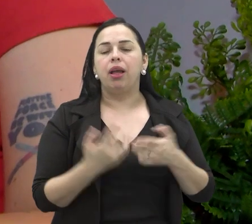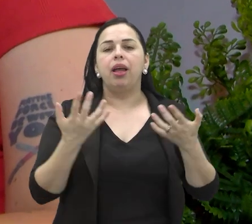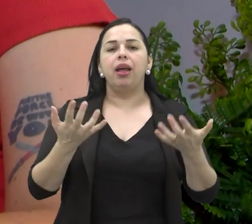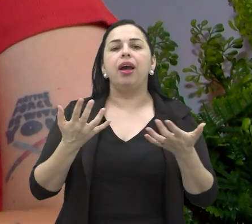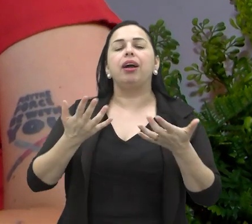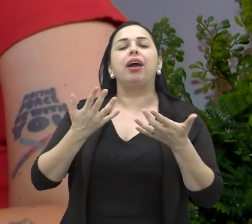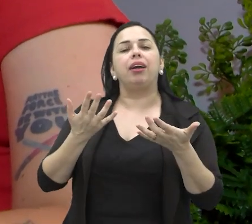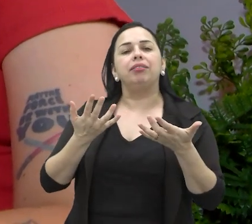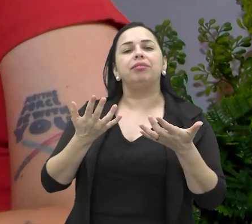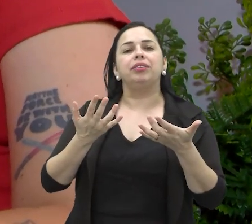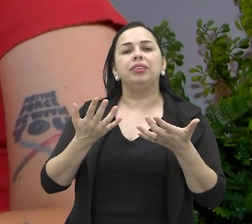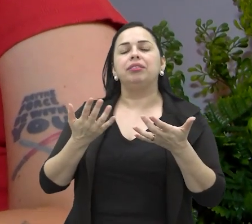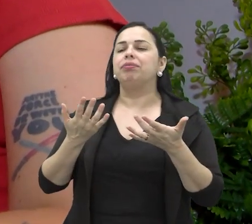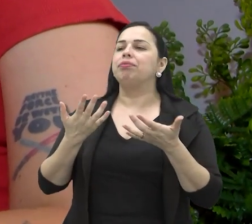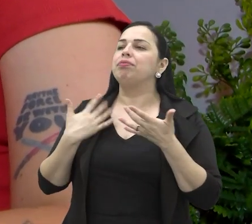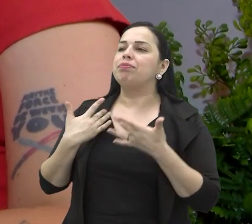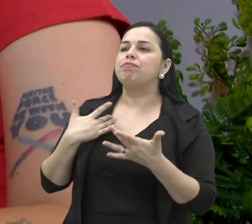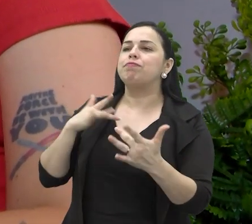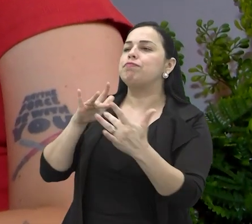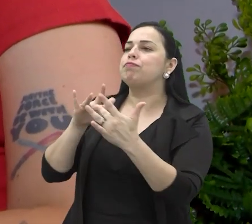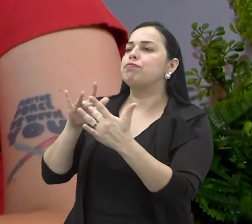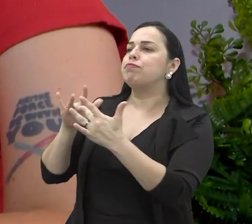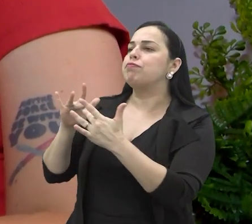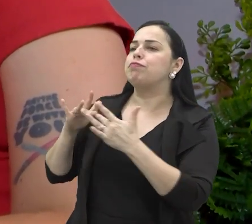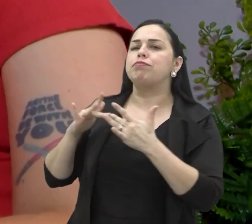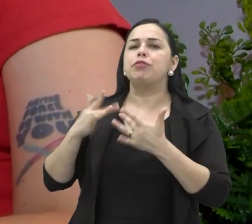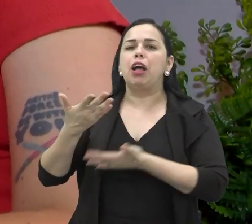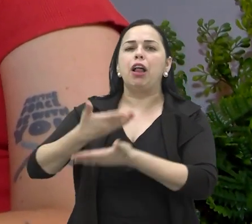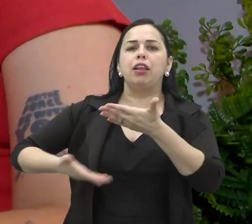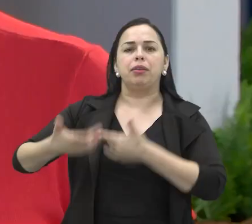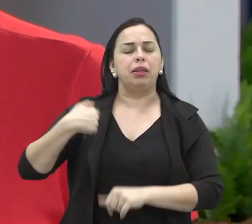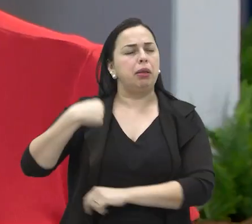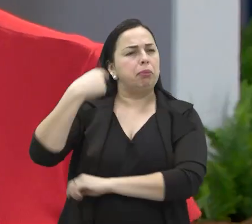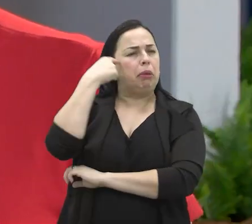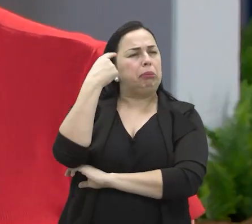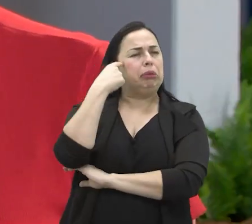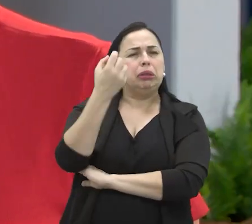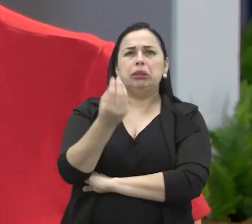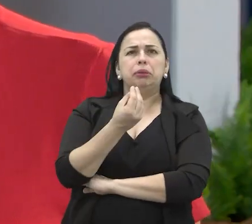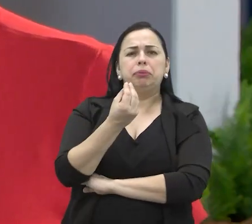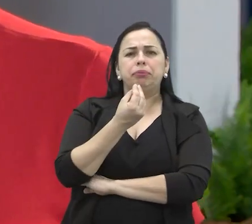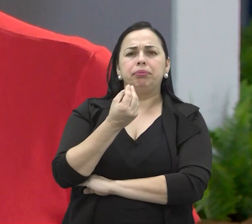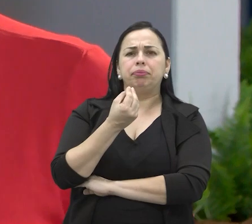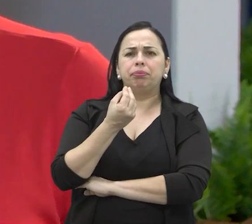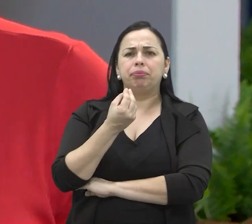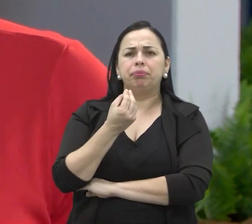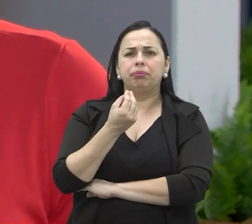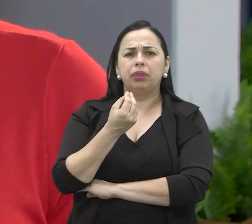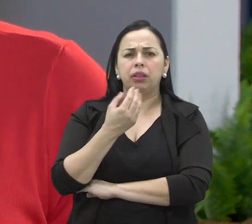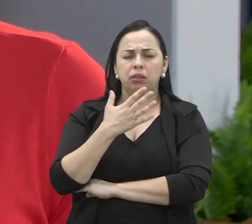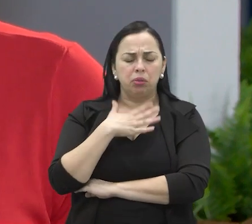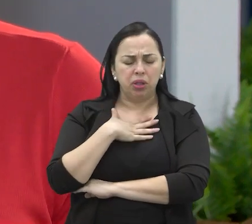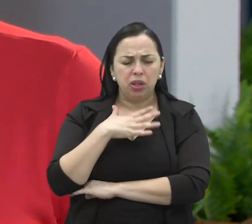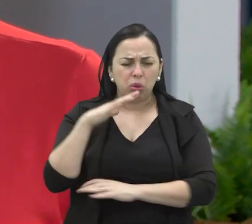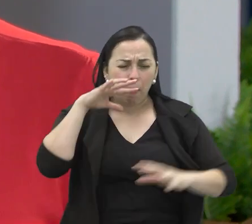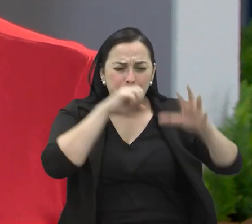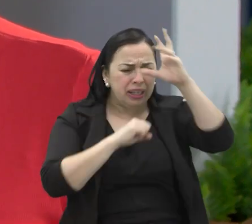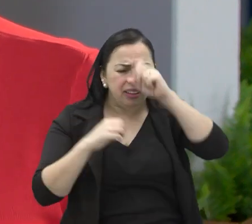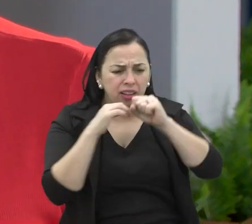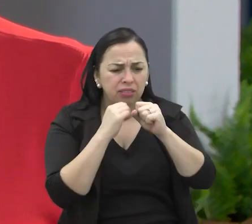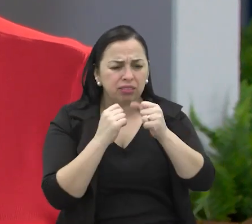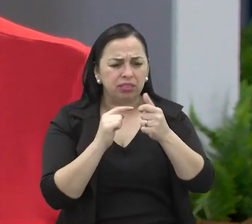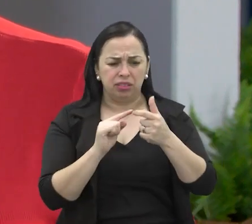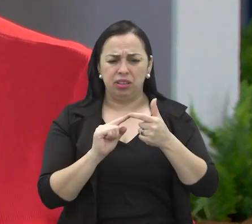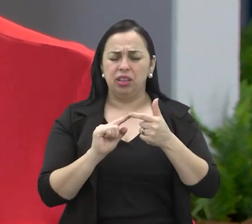razão? Queria passar mais tempo conectada com a vida real. Eu comecei a pensar muito sobre o que eu estou